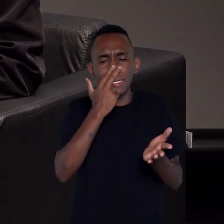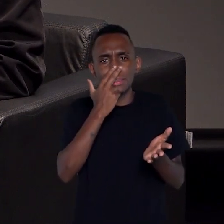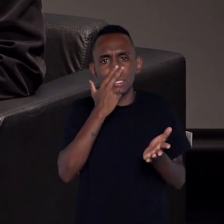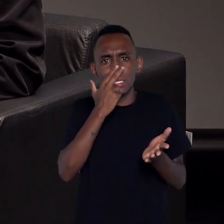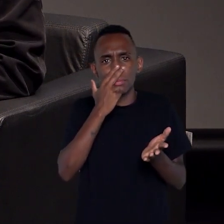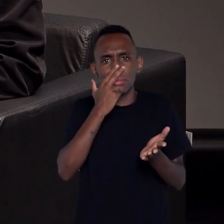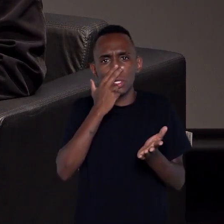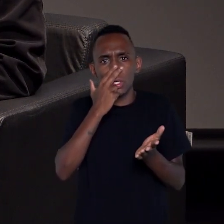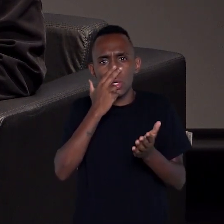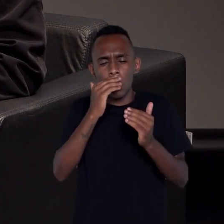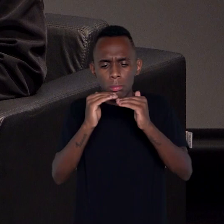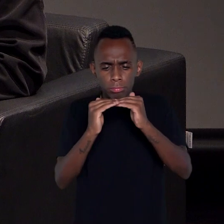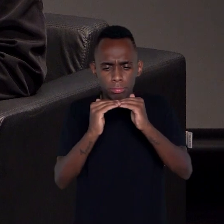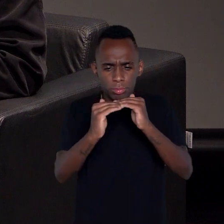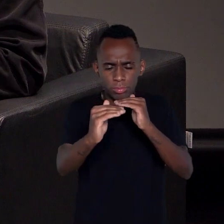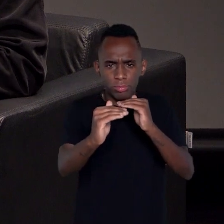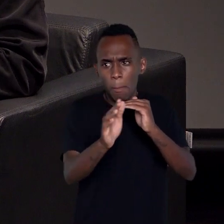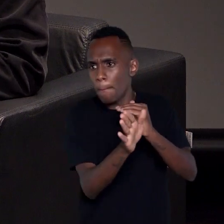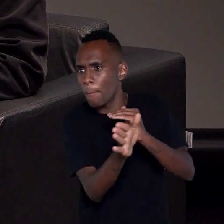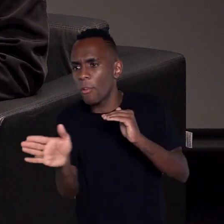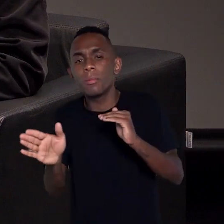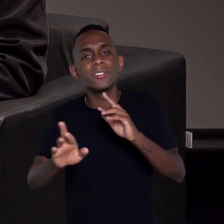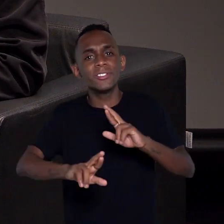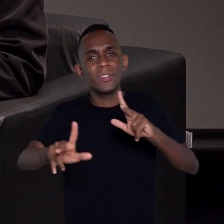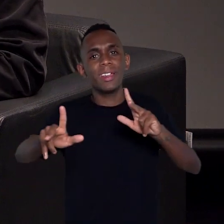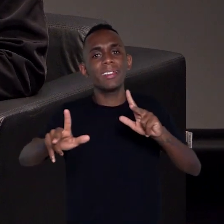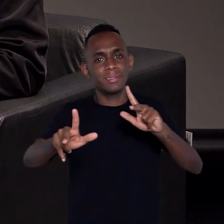furou uma bolha, né?